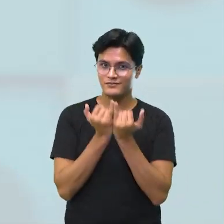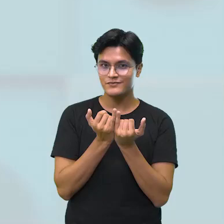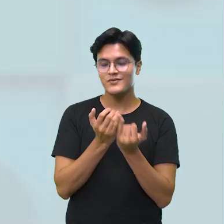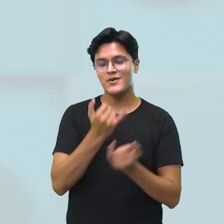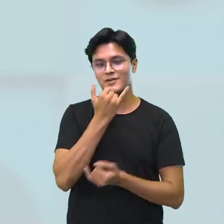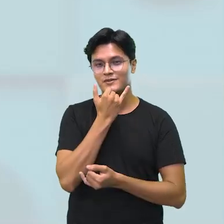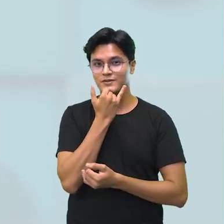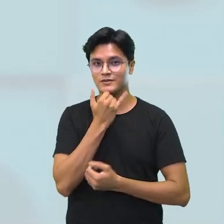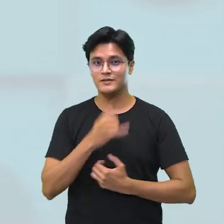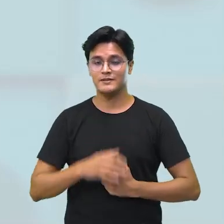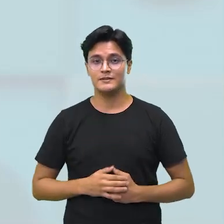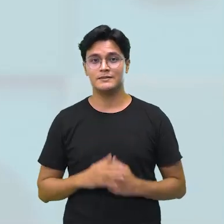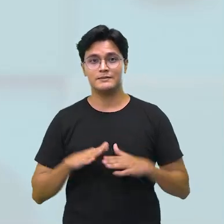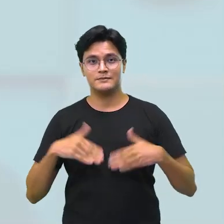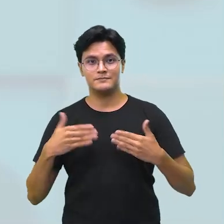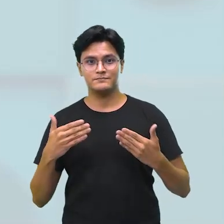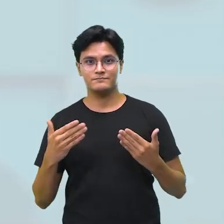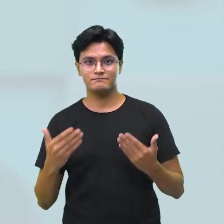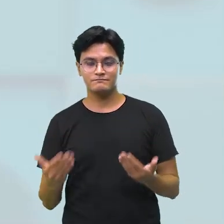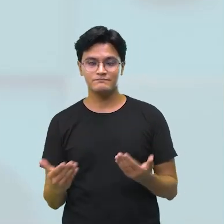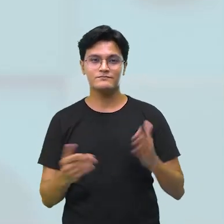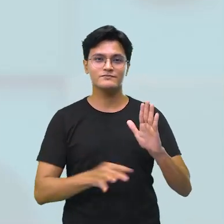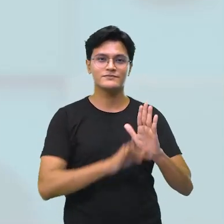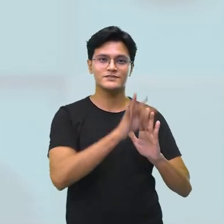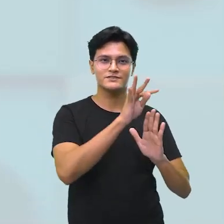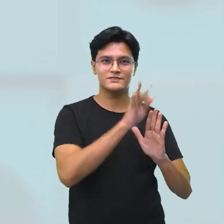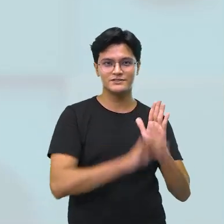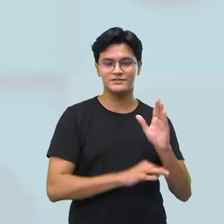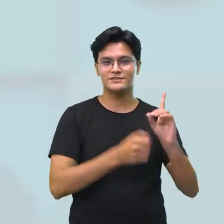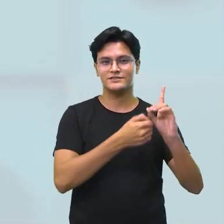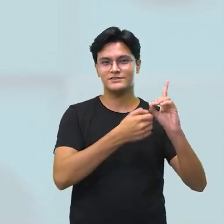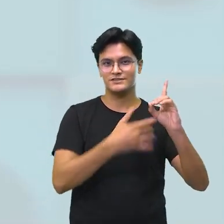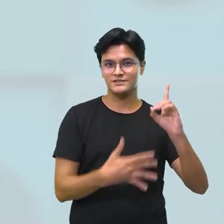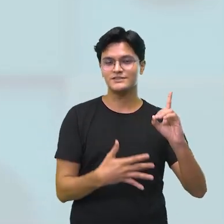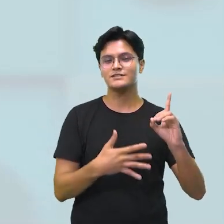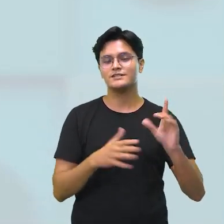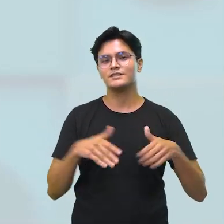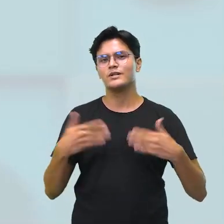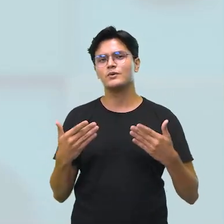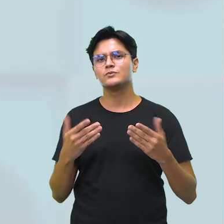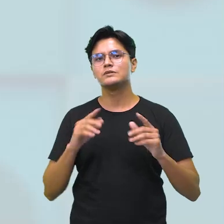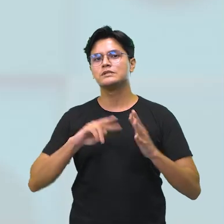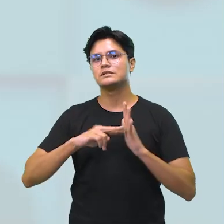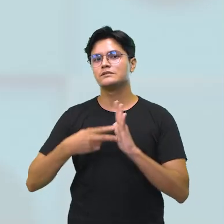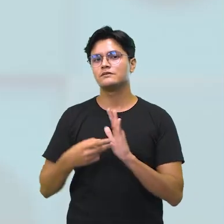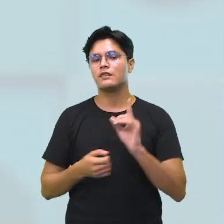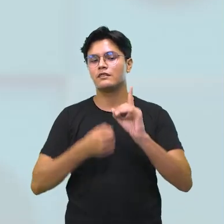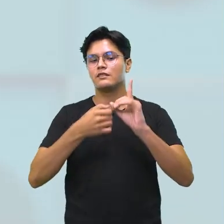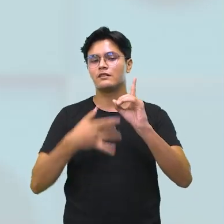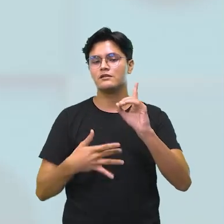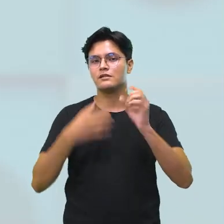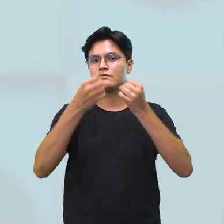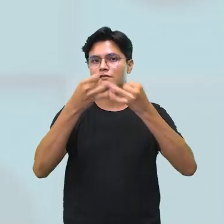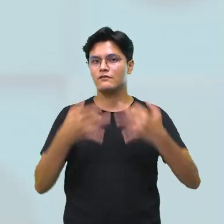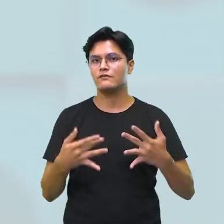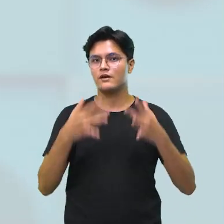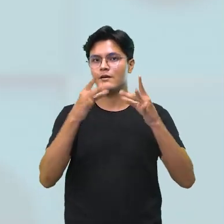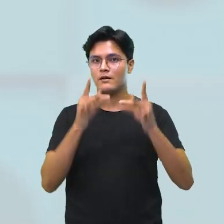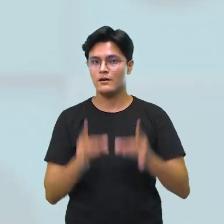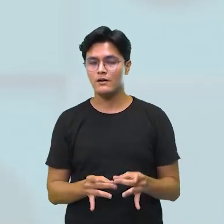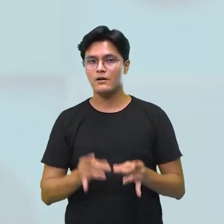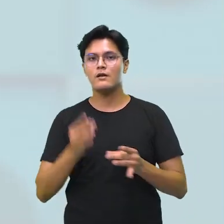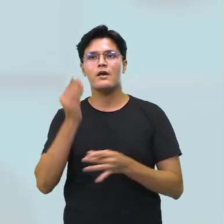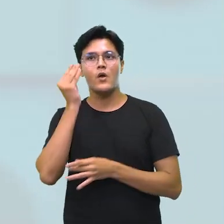Muito bem. Então, como a gente está falando de textos descritivos, onde a gente vai descrever, observar e dar a